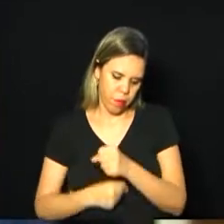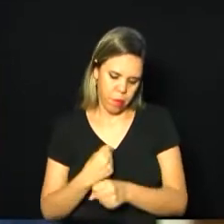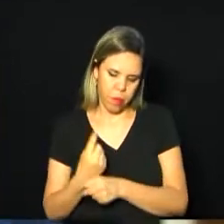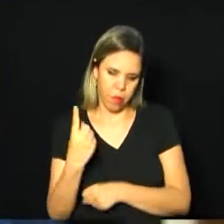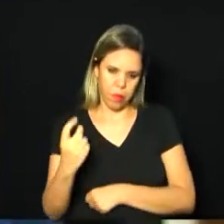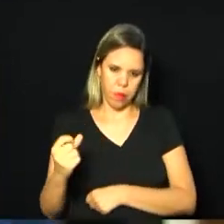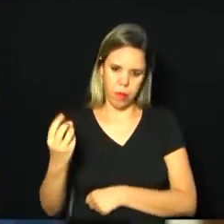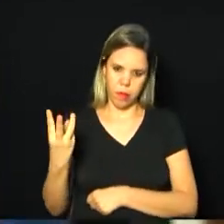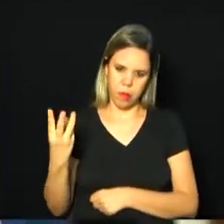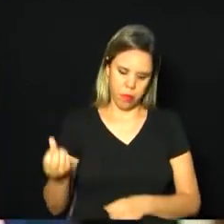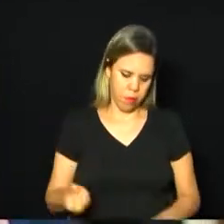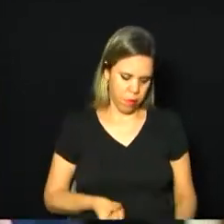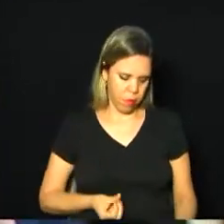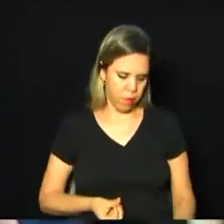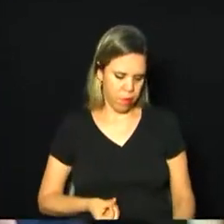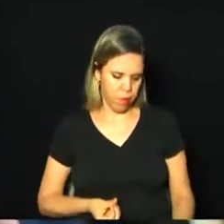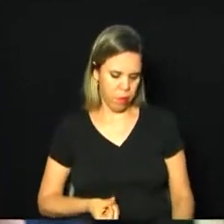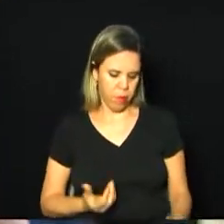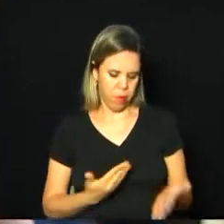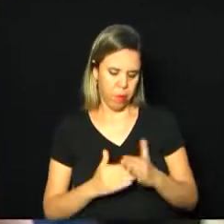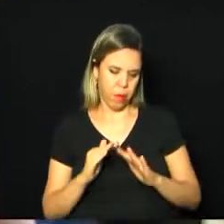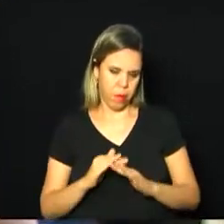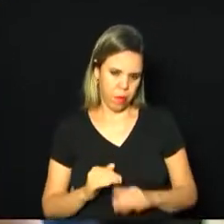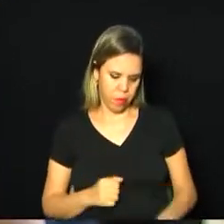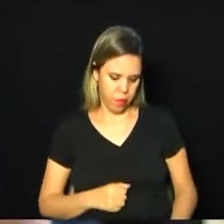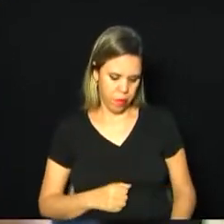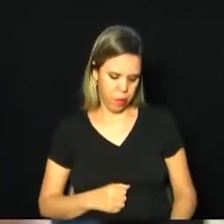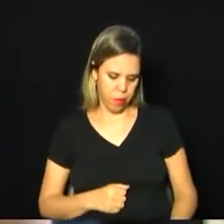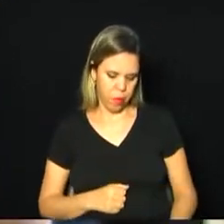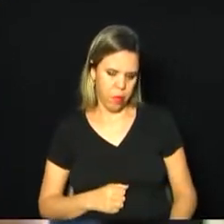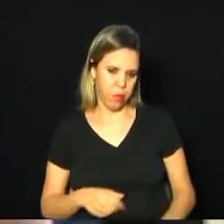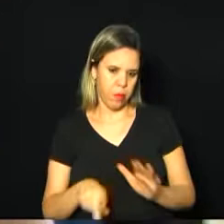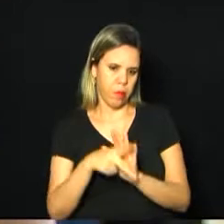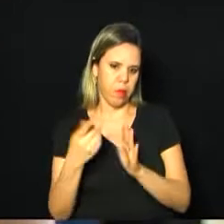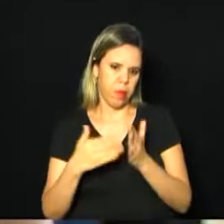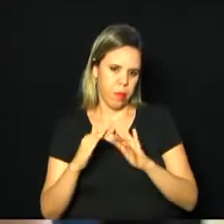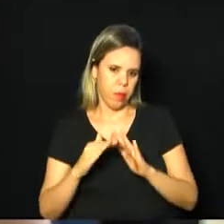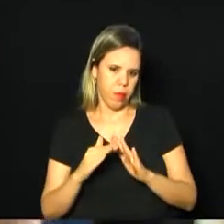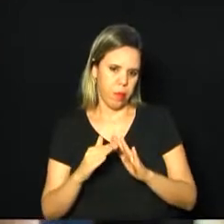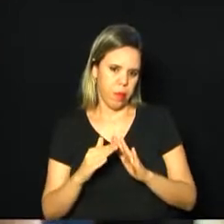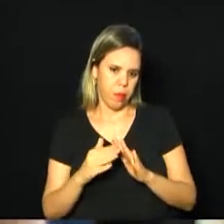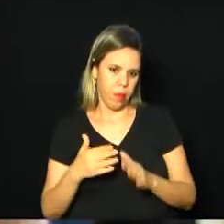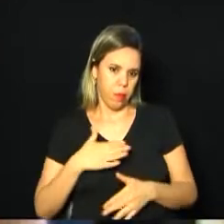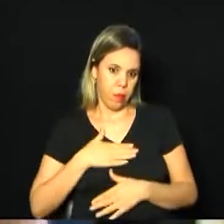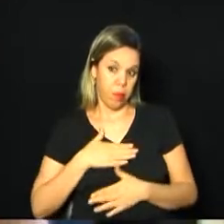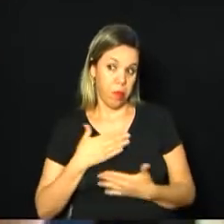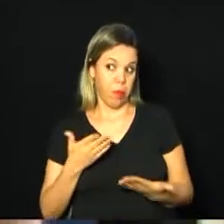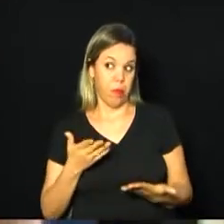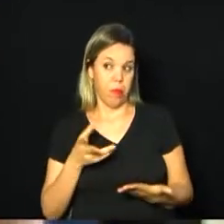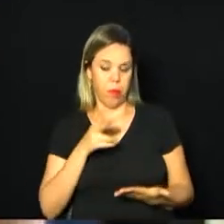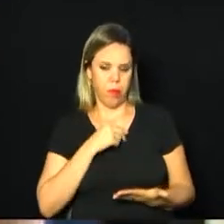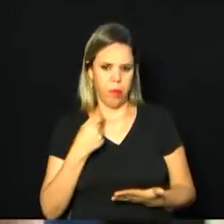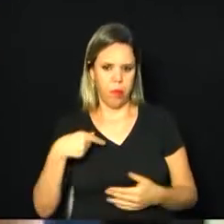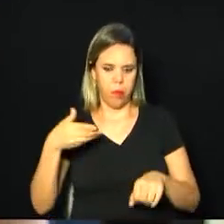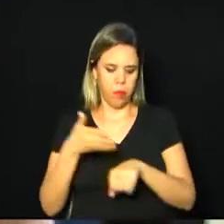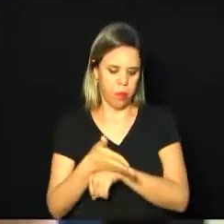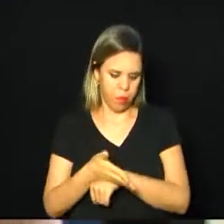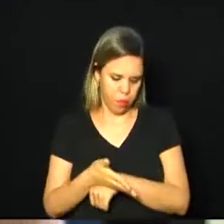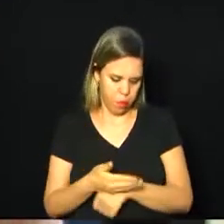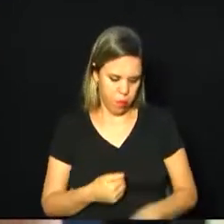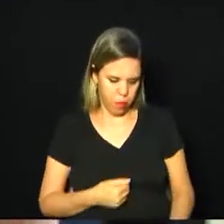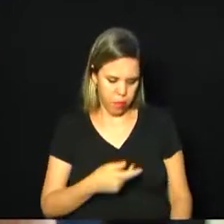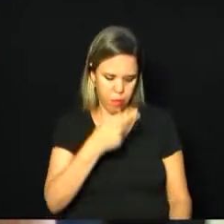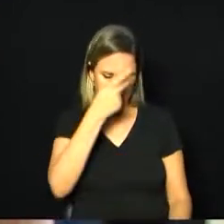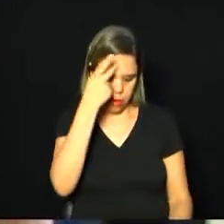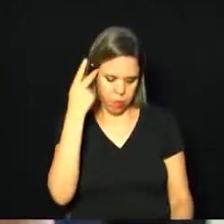1936 na nossa escola inclusive para a própria escola foi uma surpresa nós somos visitados por